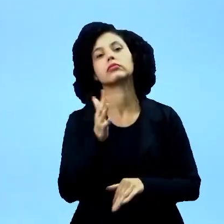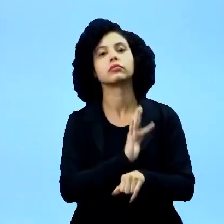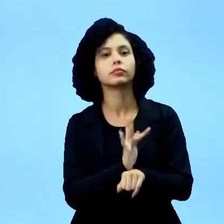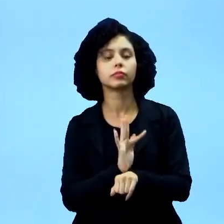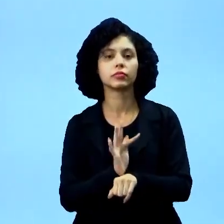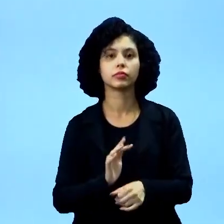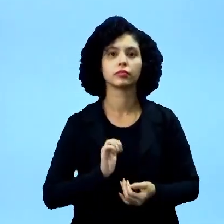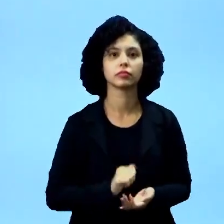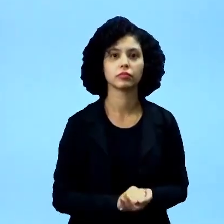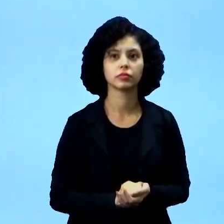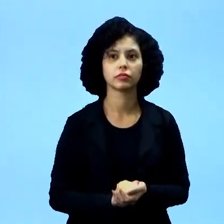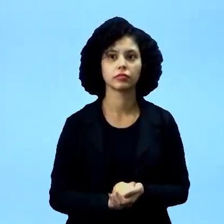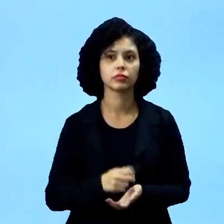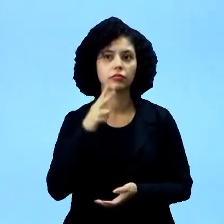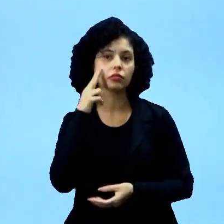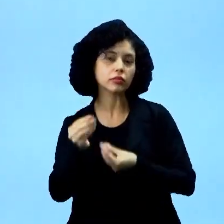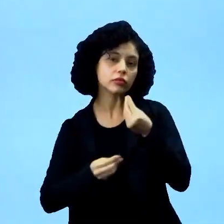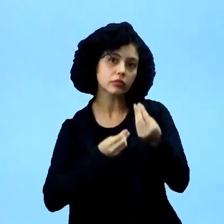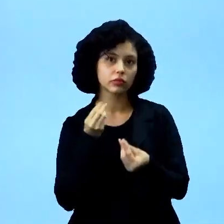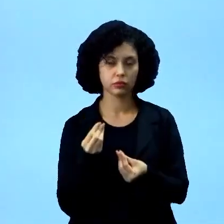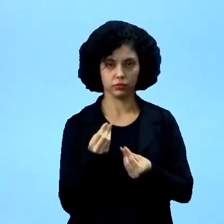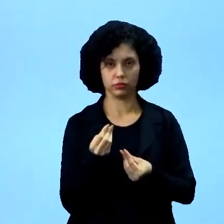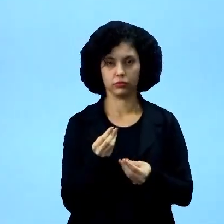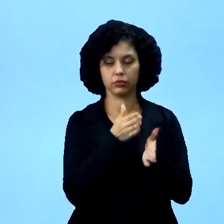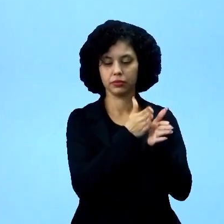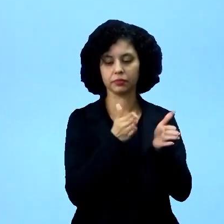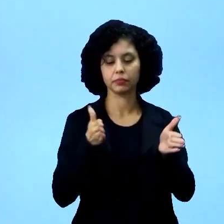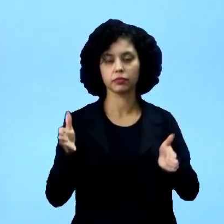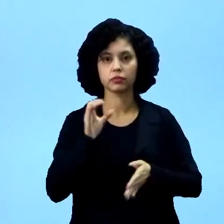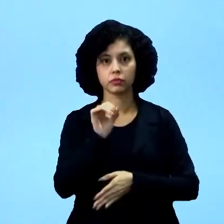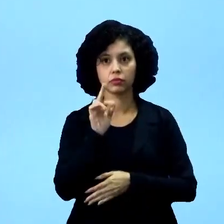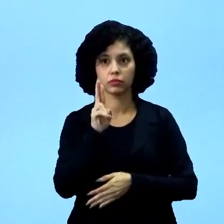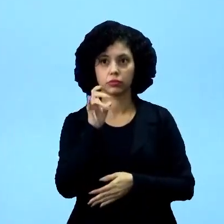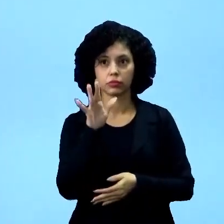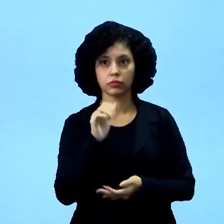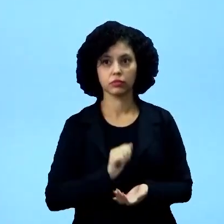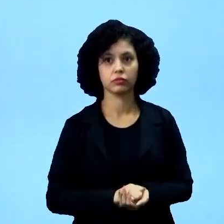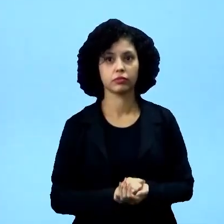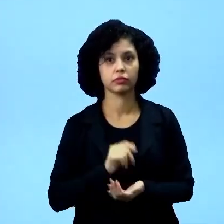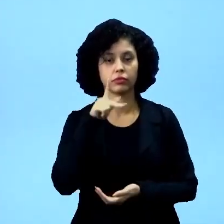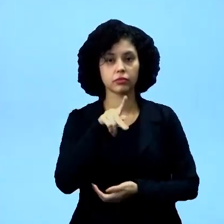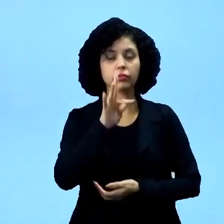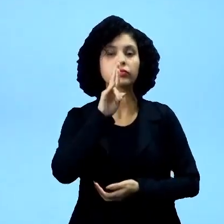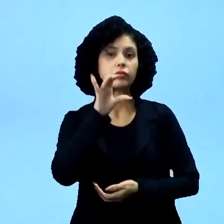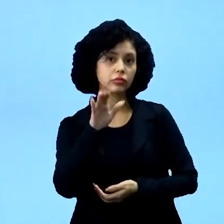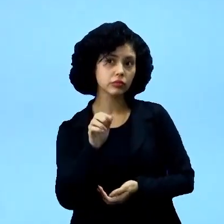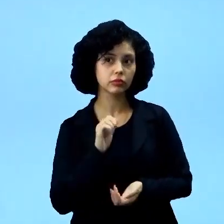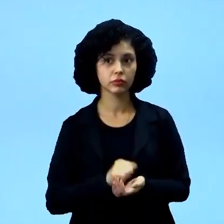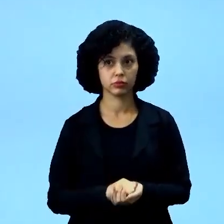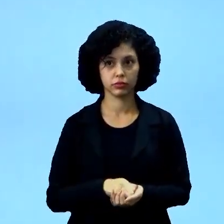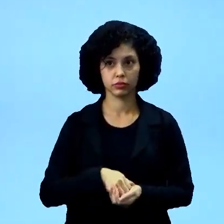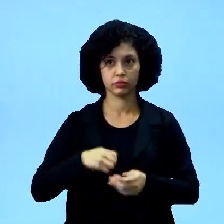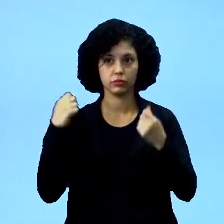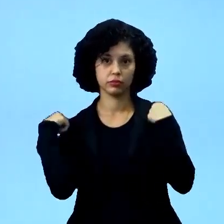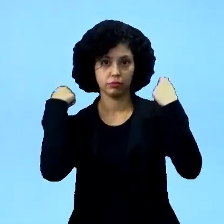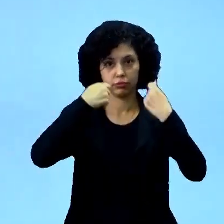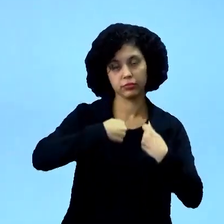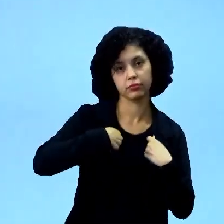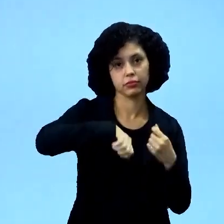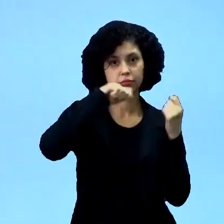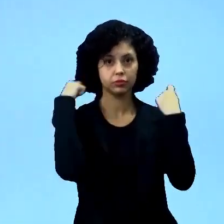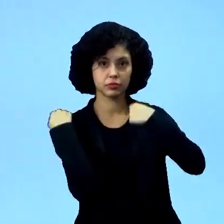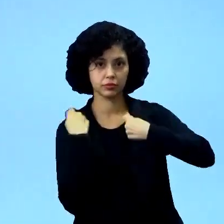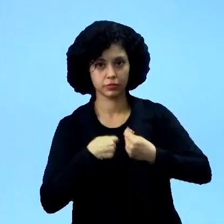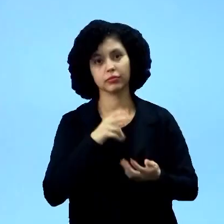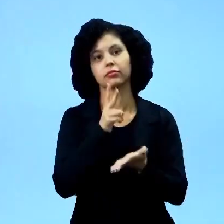que dá essa visibilidade de como é a conduta oriental, Karate Kid. Tira casaco, bota casaco,